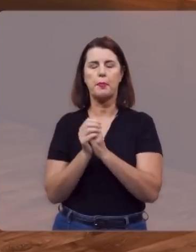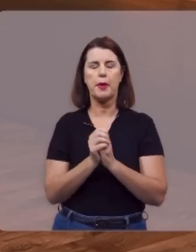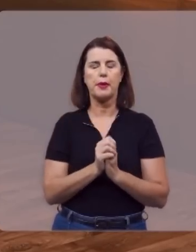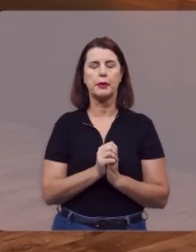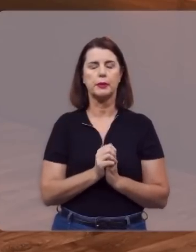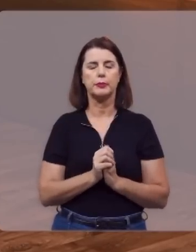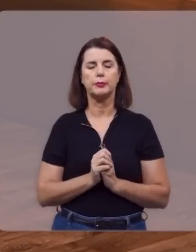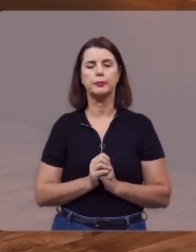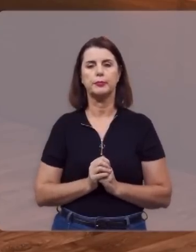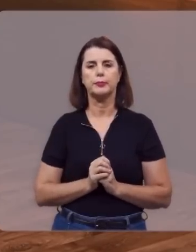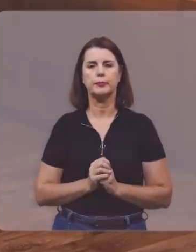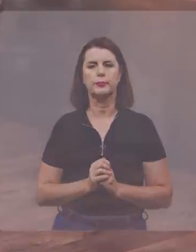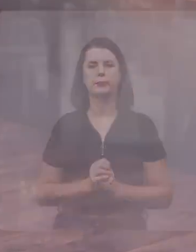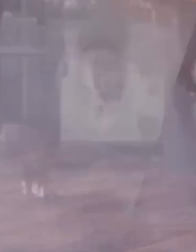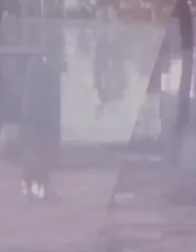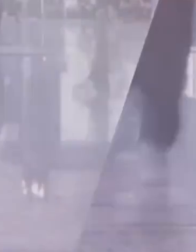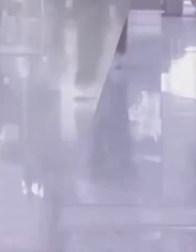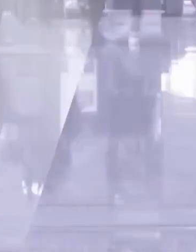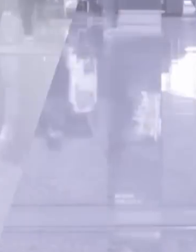Jesus. Amém.